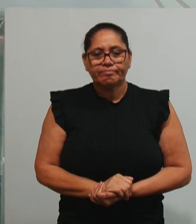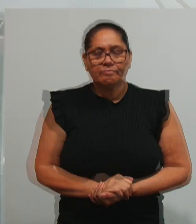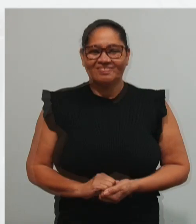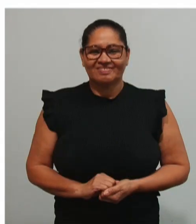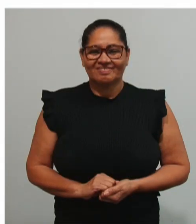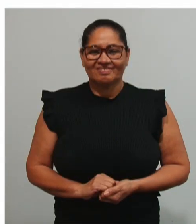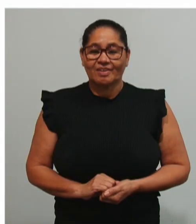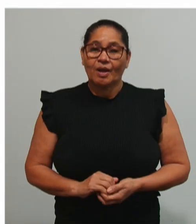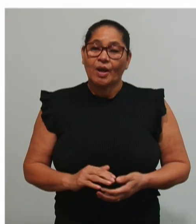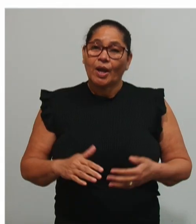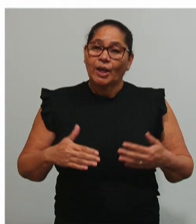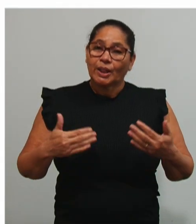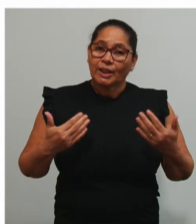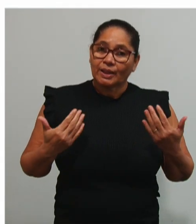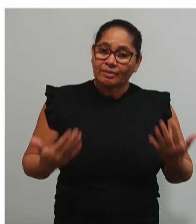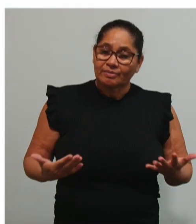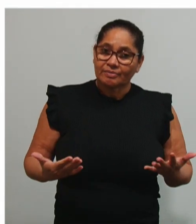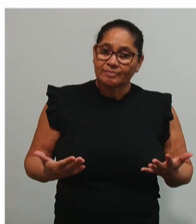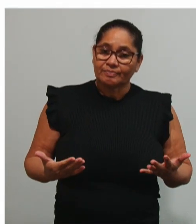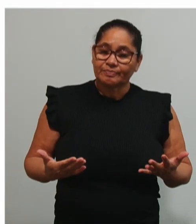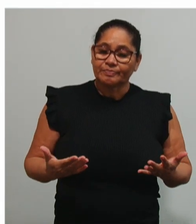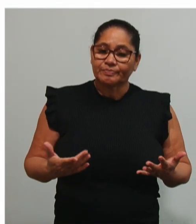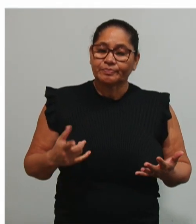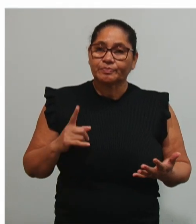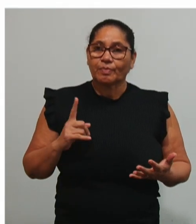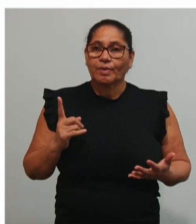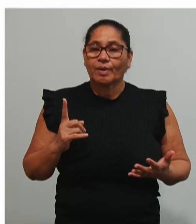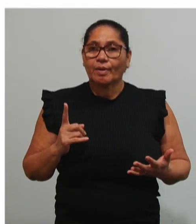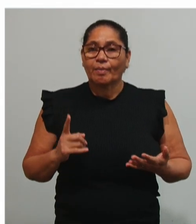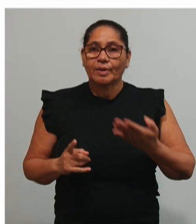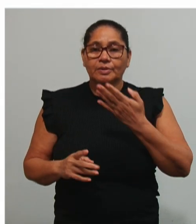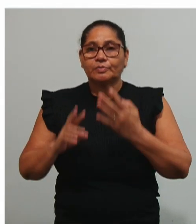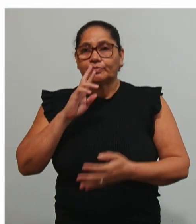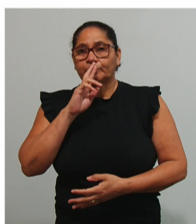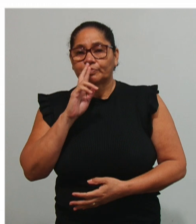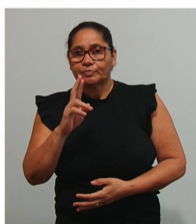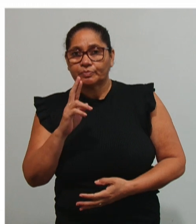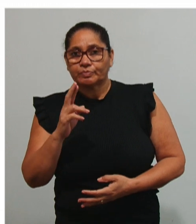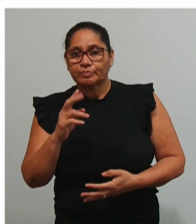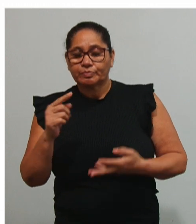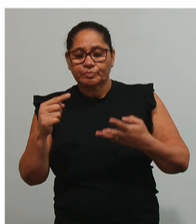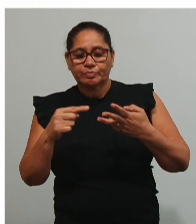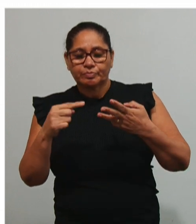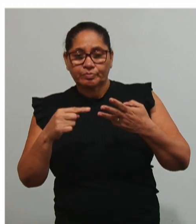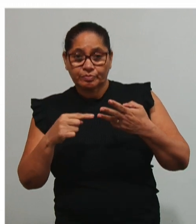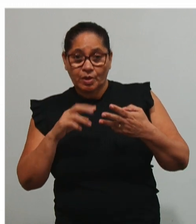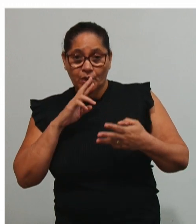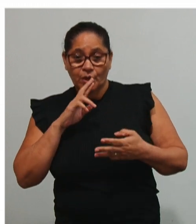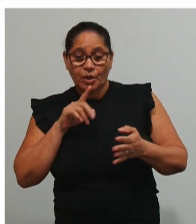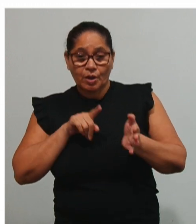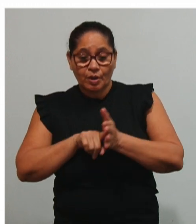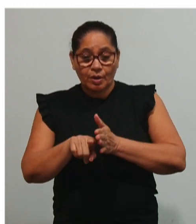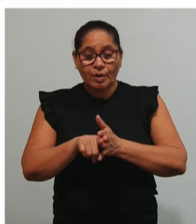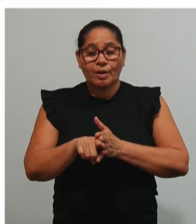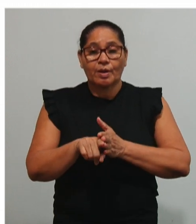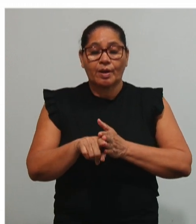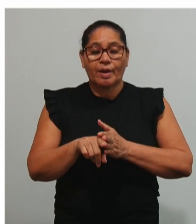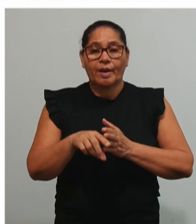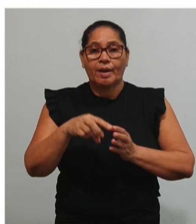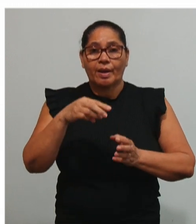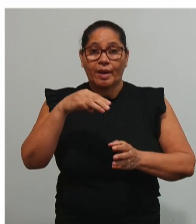Dando sequência para a resposta à terceira pergunta de Mintzberg